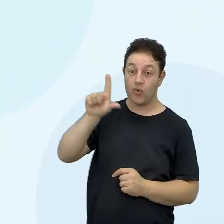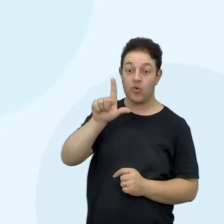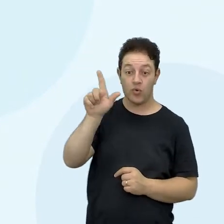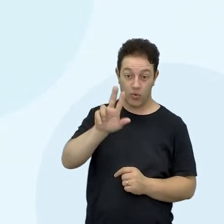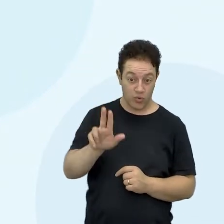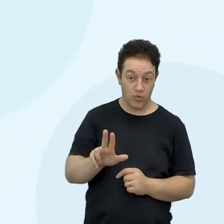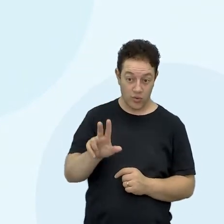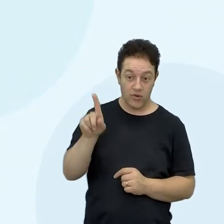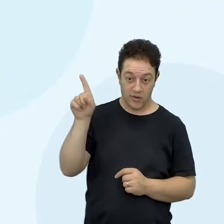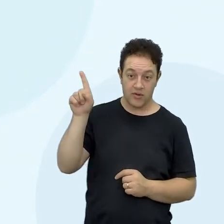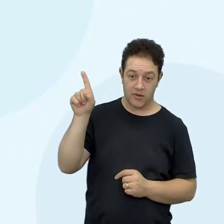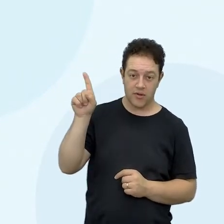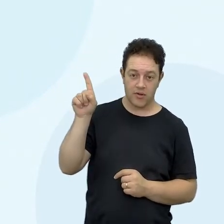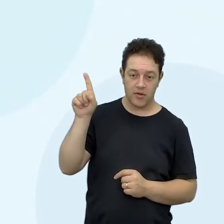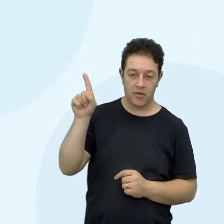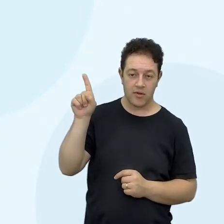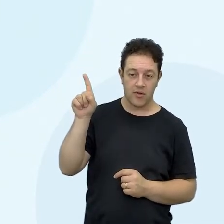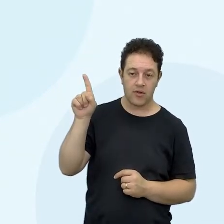não